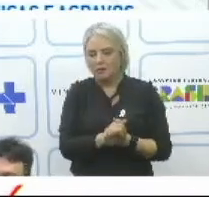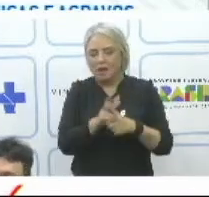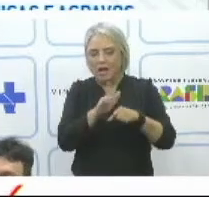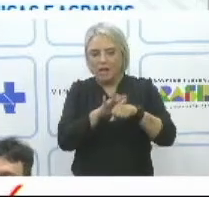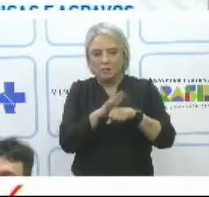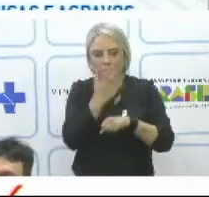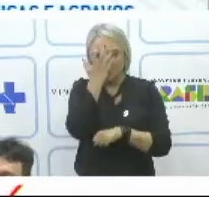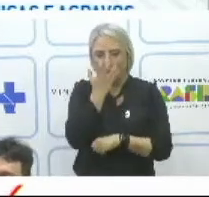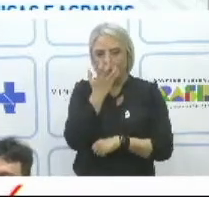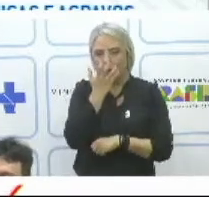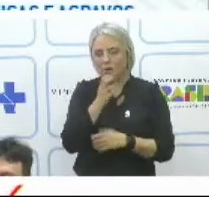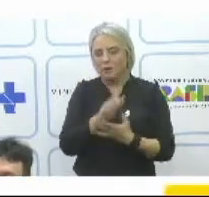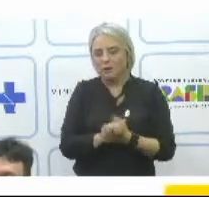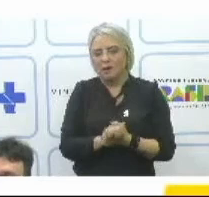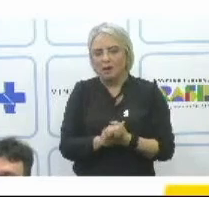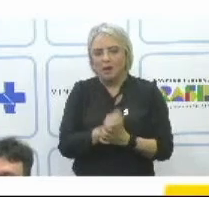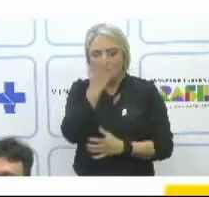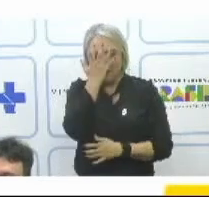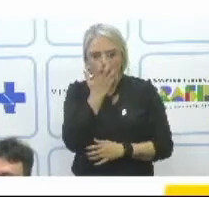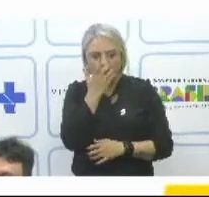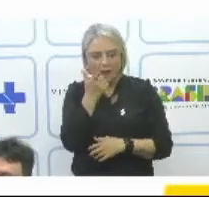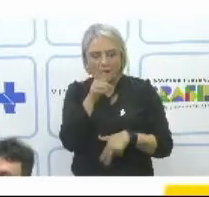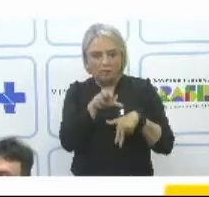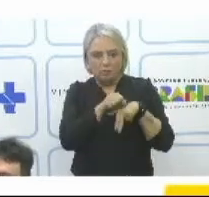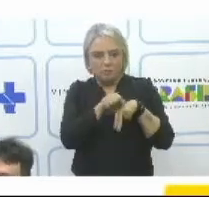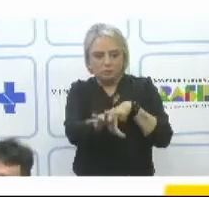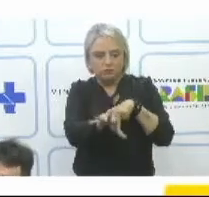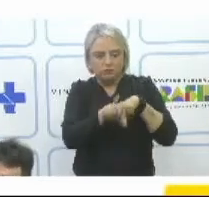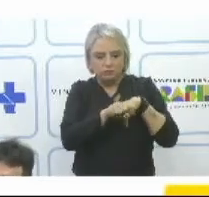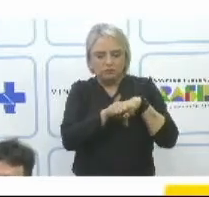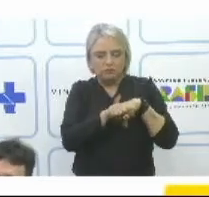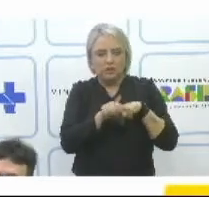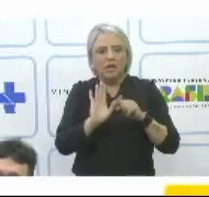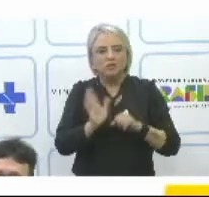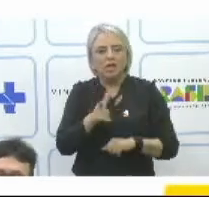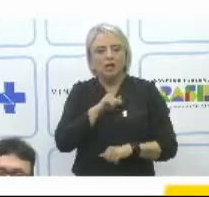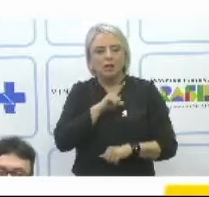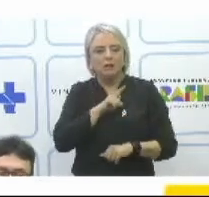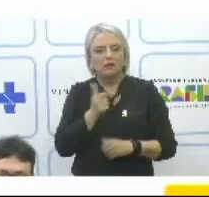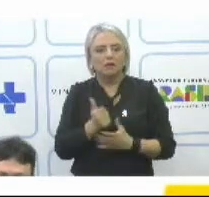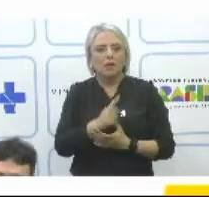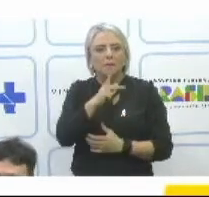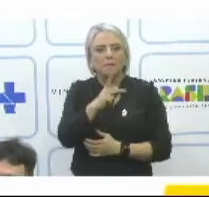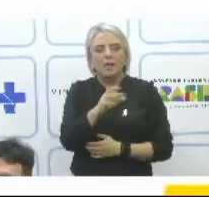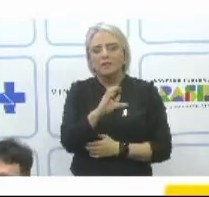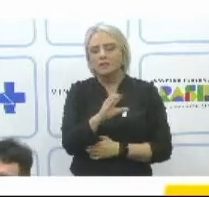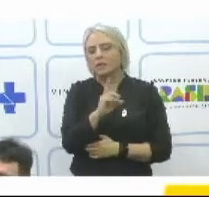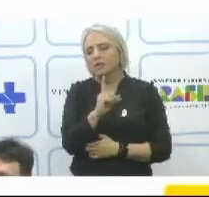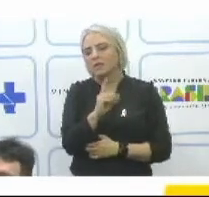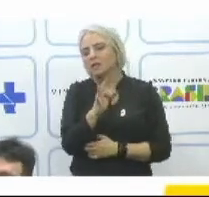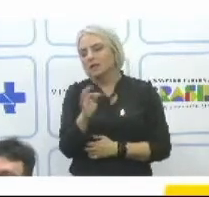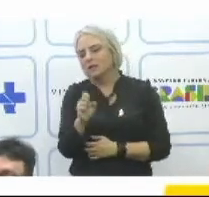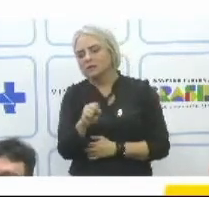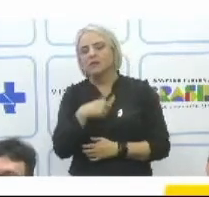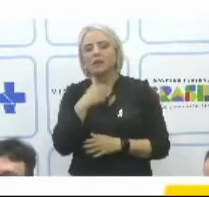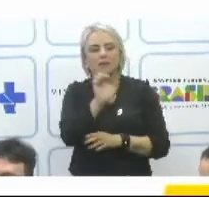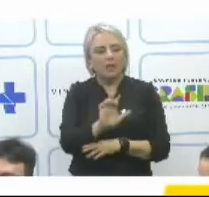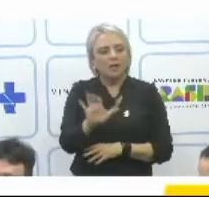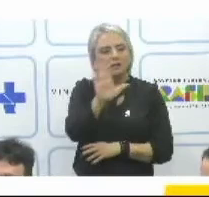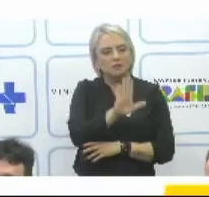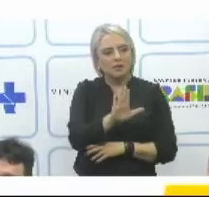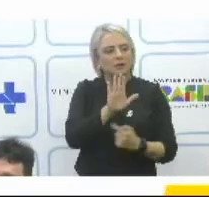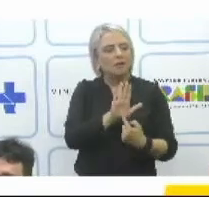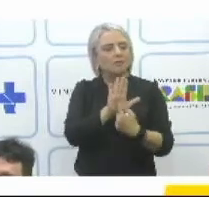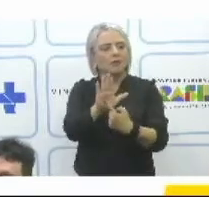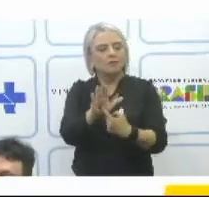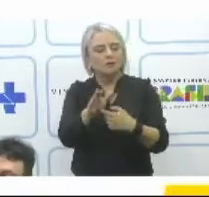doenças crônicas, né, e agravos não transmissíveis, né. Já temos os PCDTs nacionais, né, também indicando,